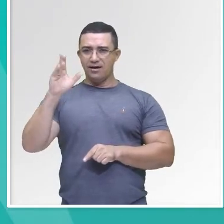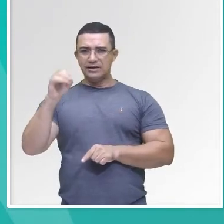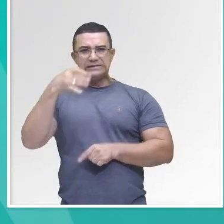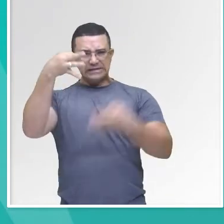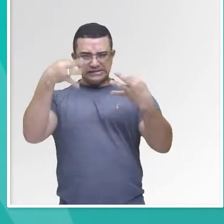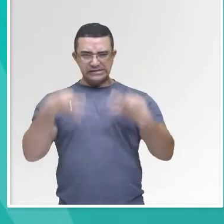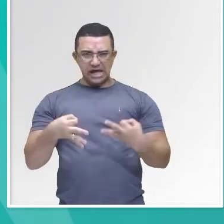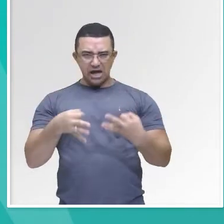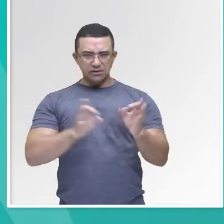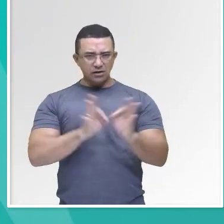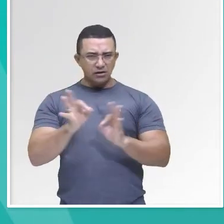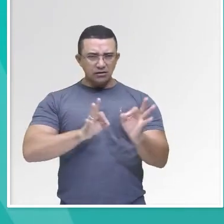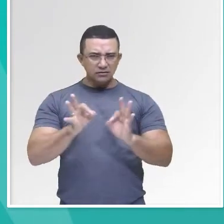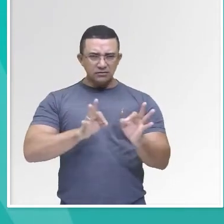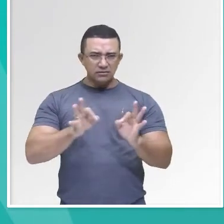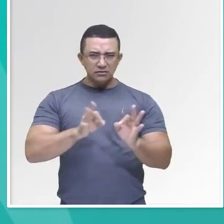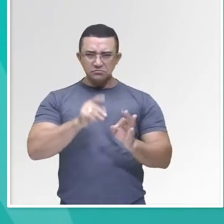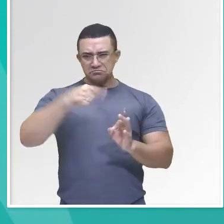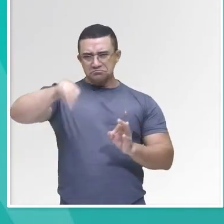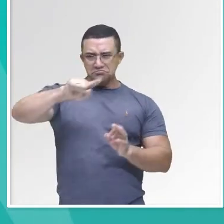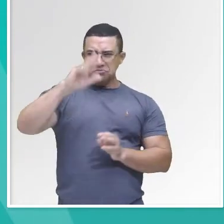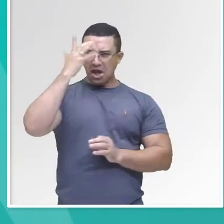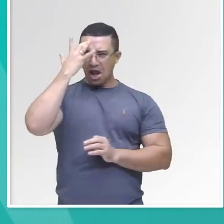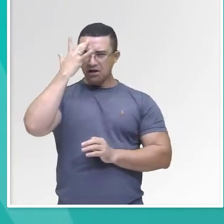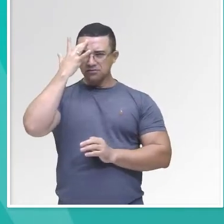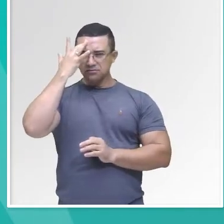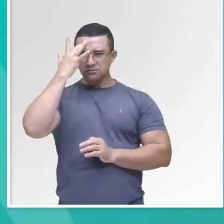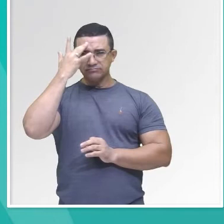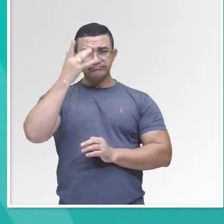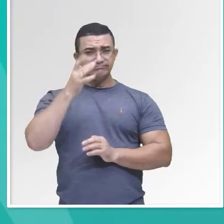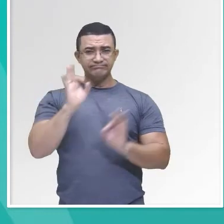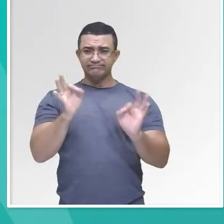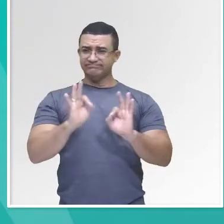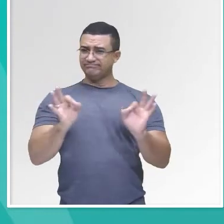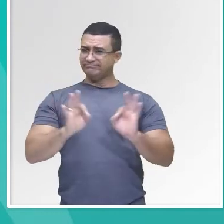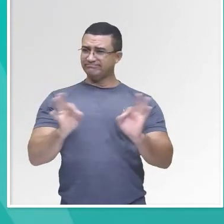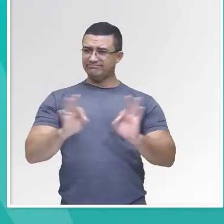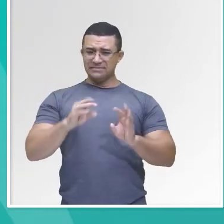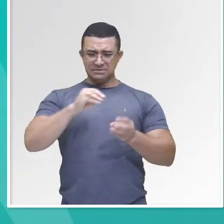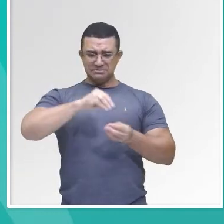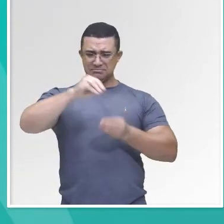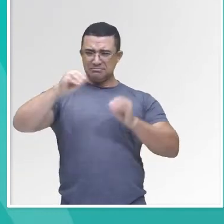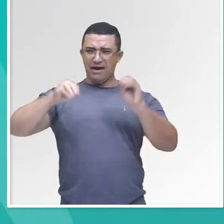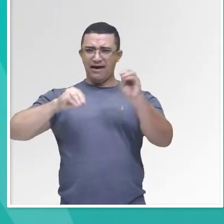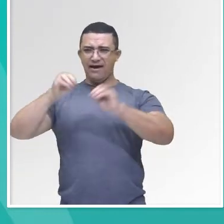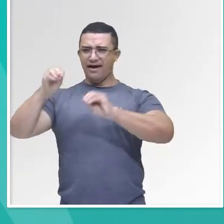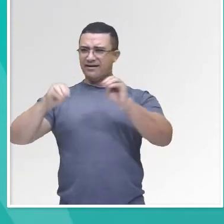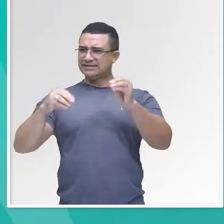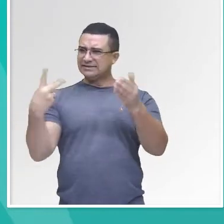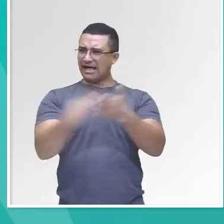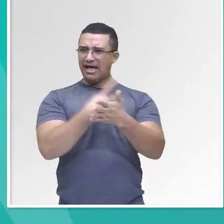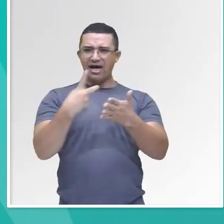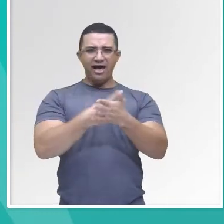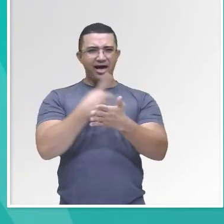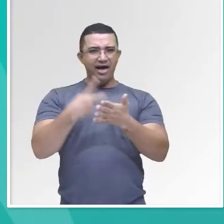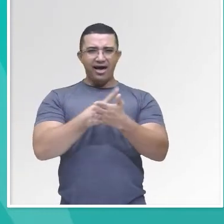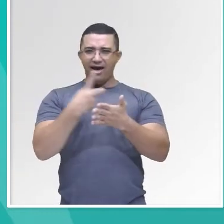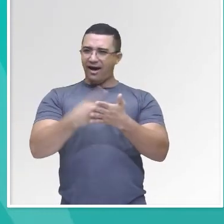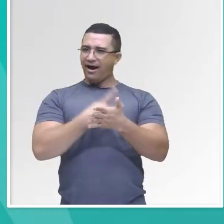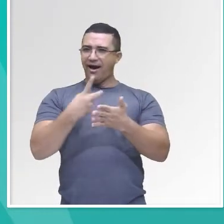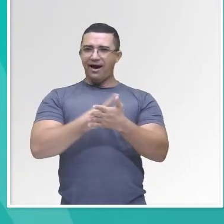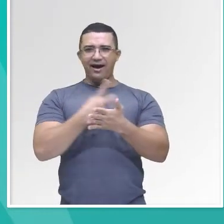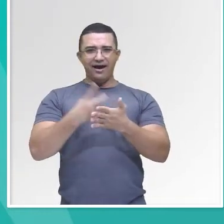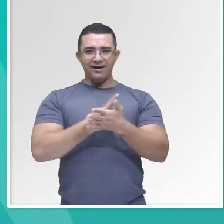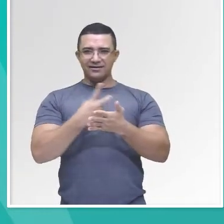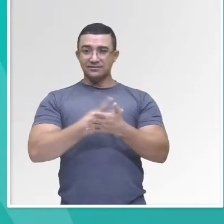jogo? O que vocês acham? Não, né? As peças, elas não estão da forma correta.